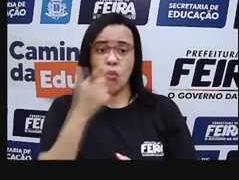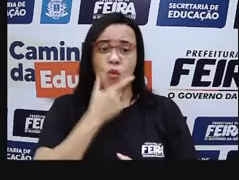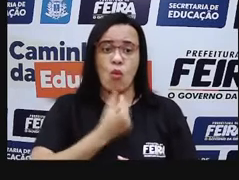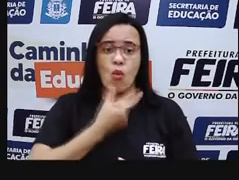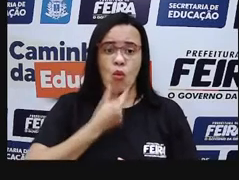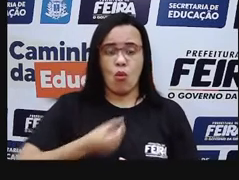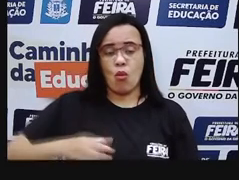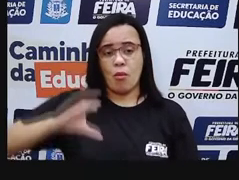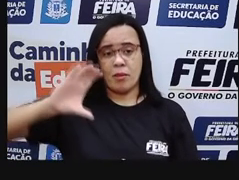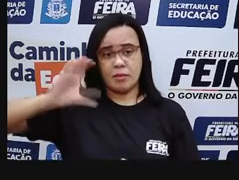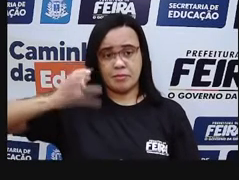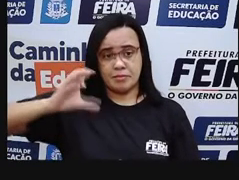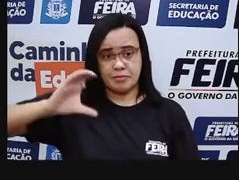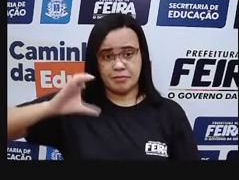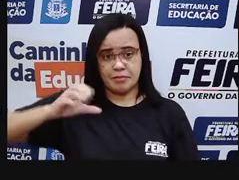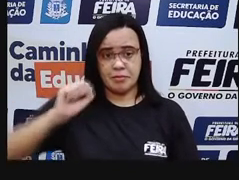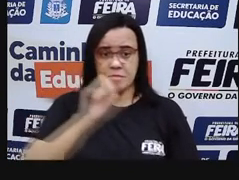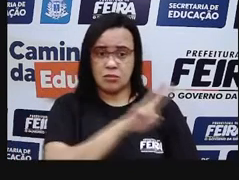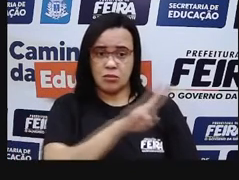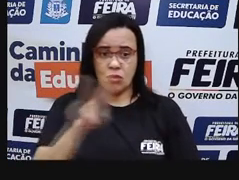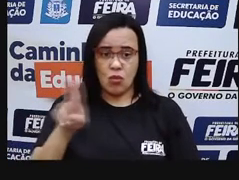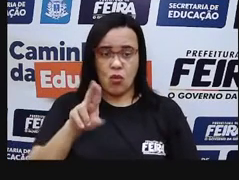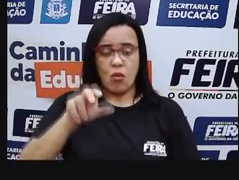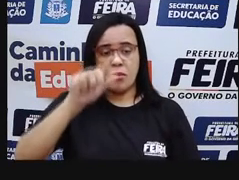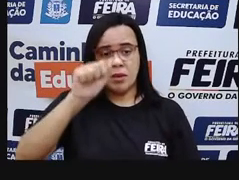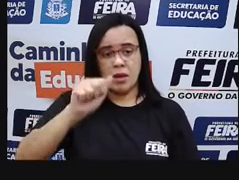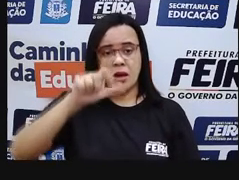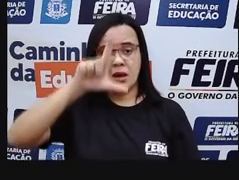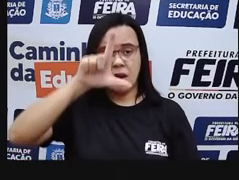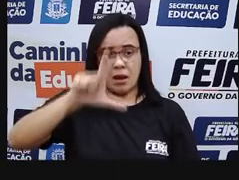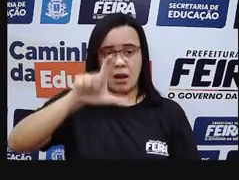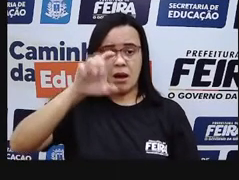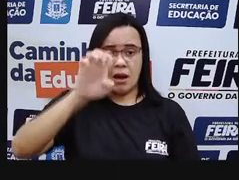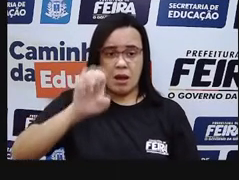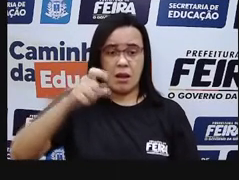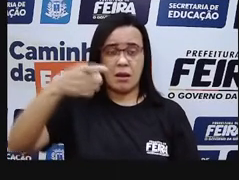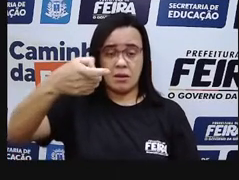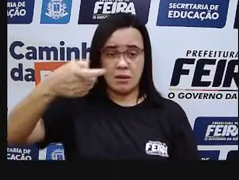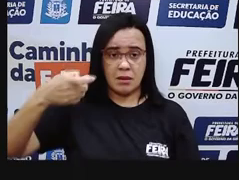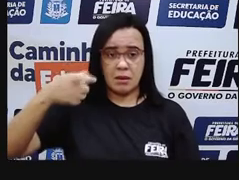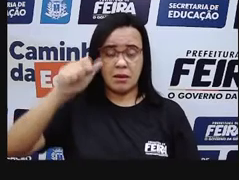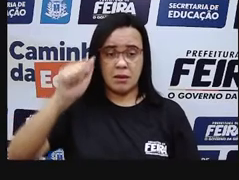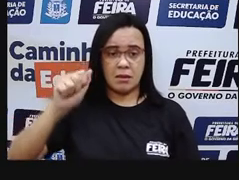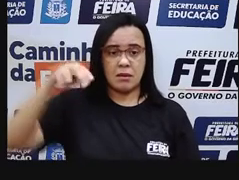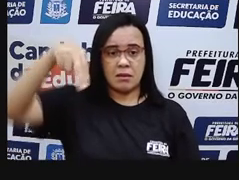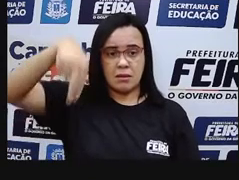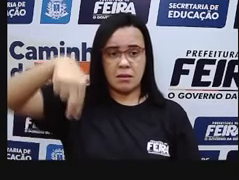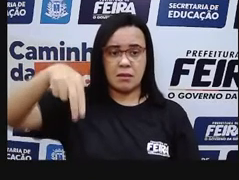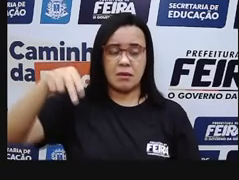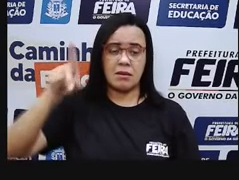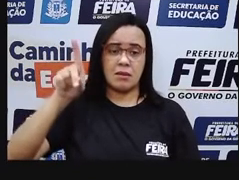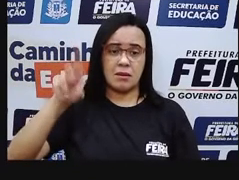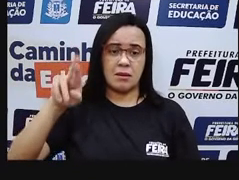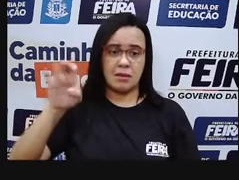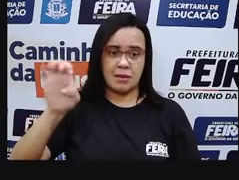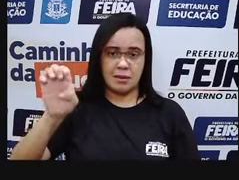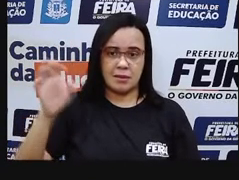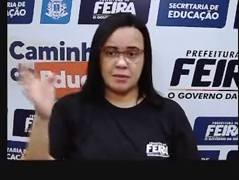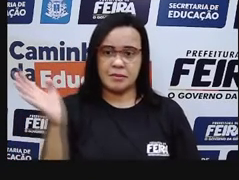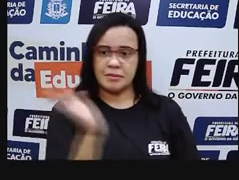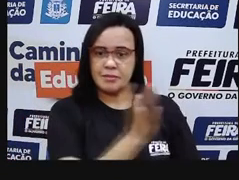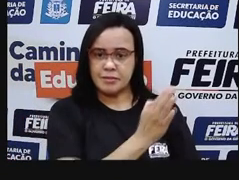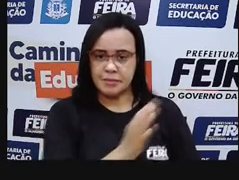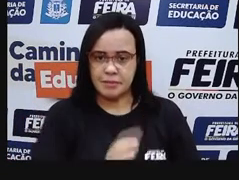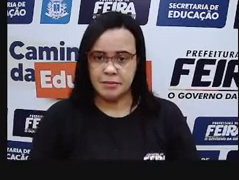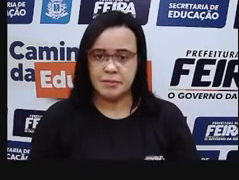chamado Alexander Fleming ele colocou as placas é com fungos que ele estudava que é é